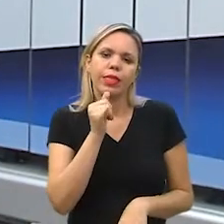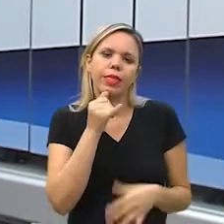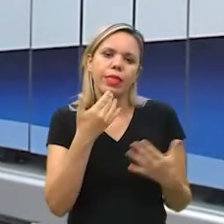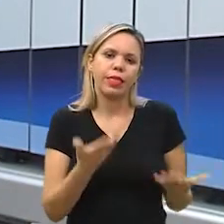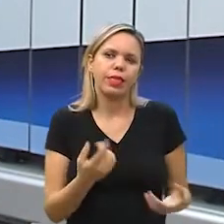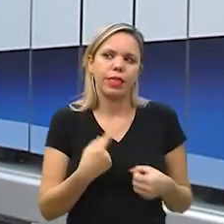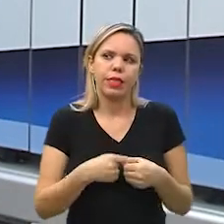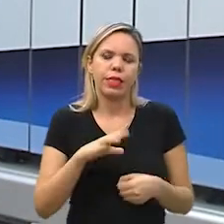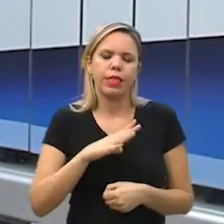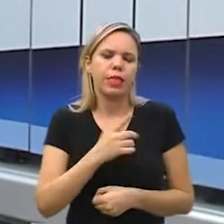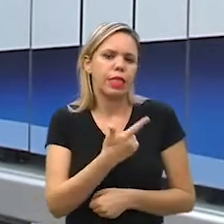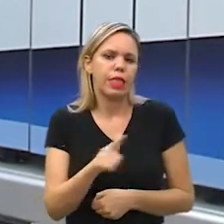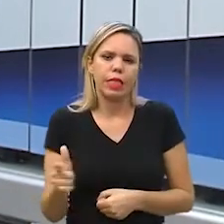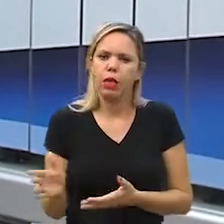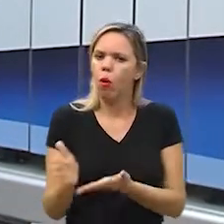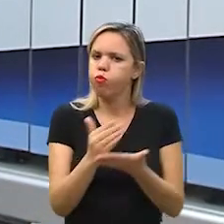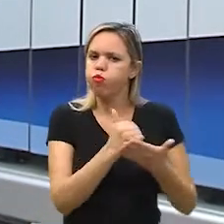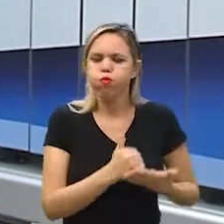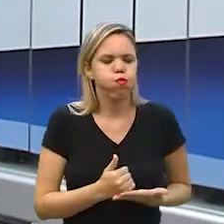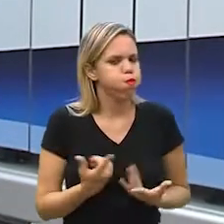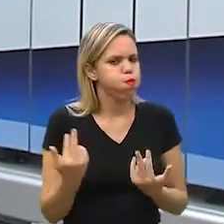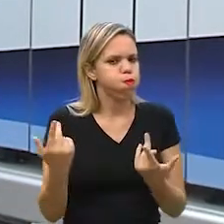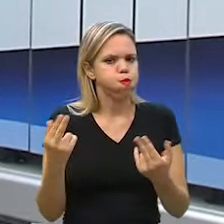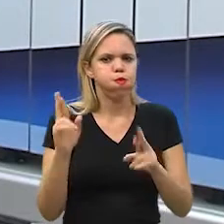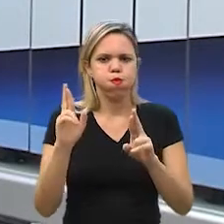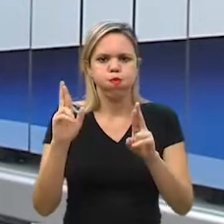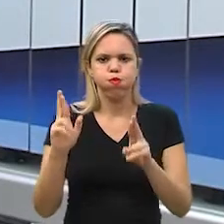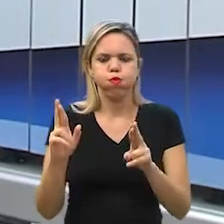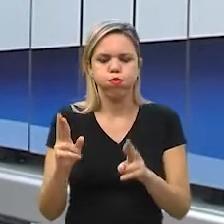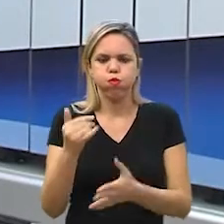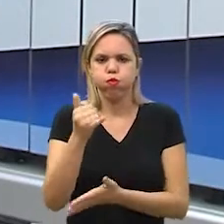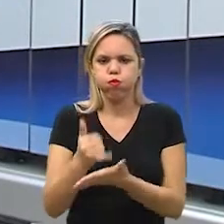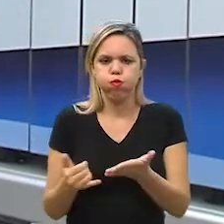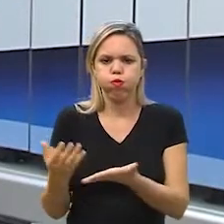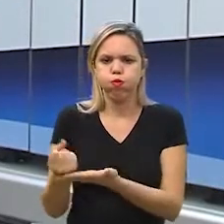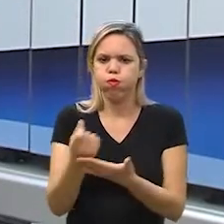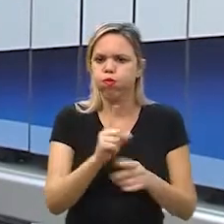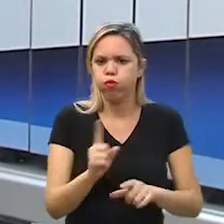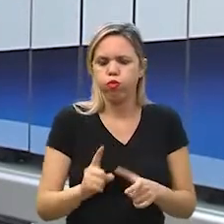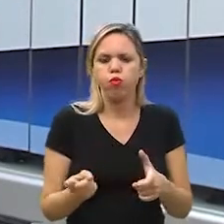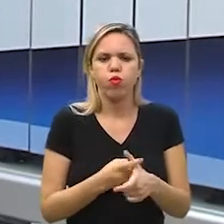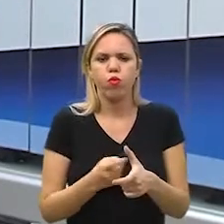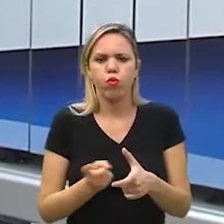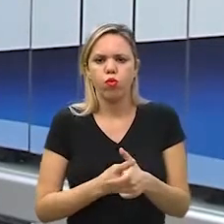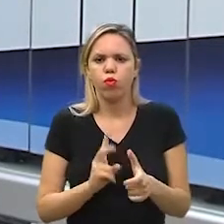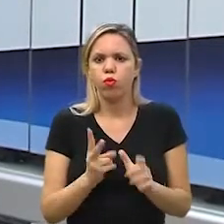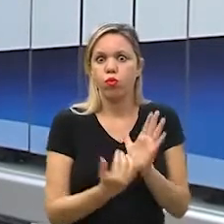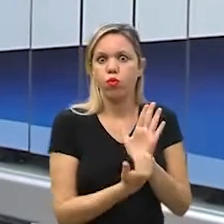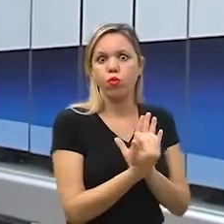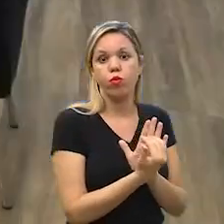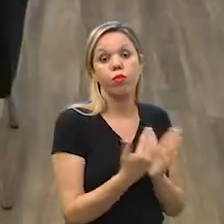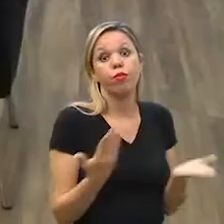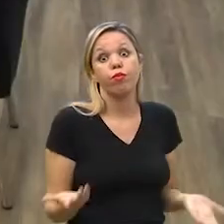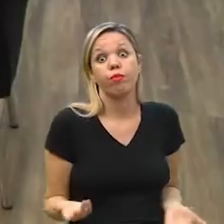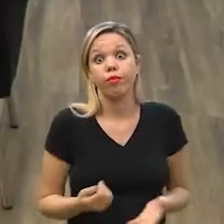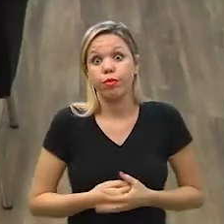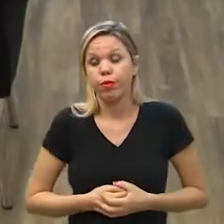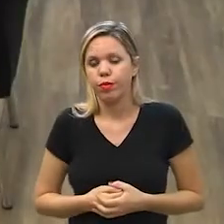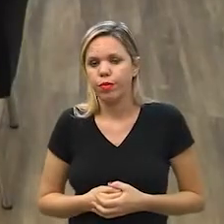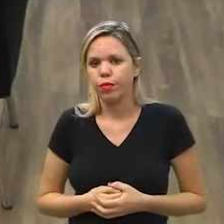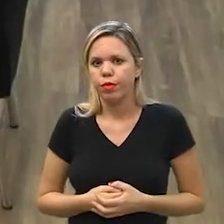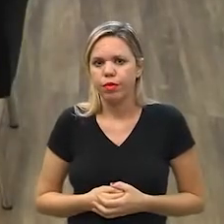exemplo, o município não arrecadar como esperado com impostos e as despesas aumentarem?